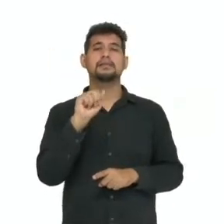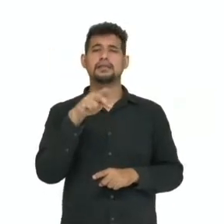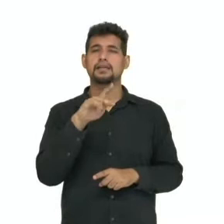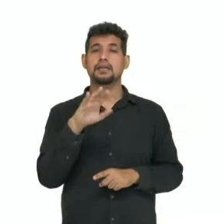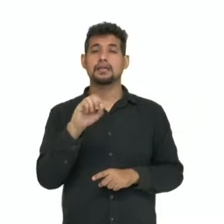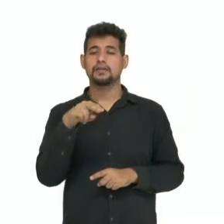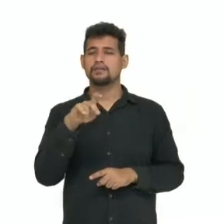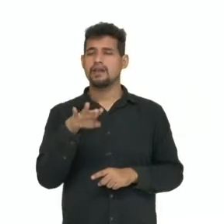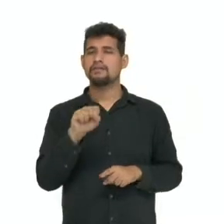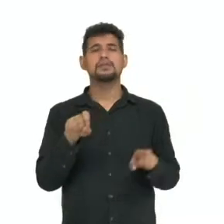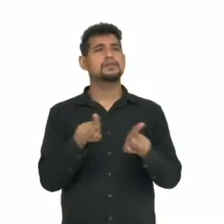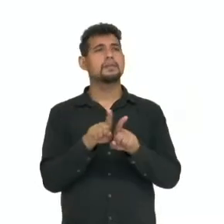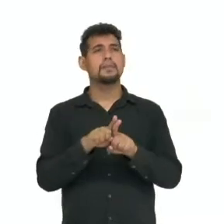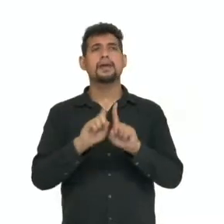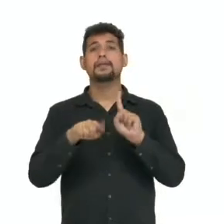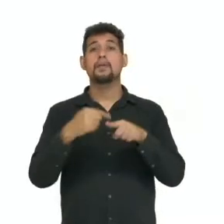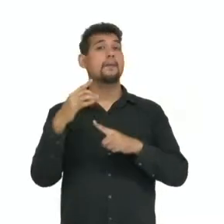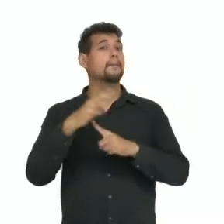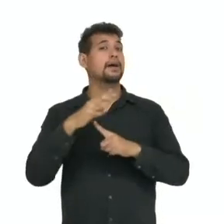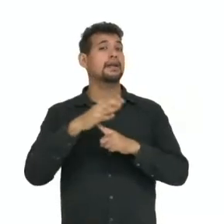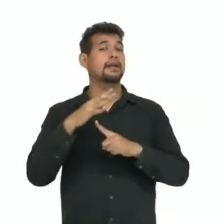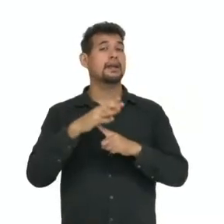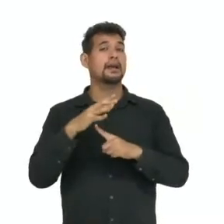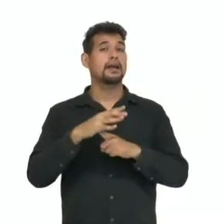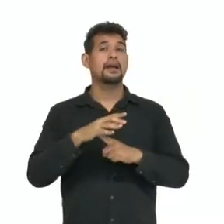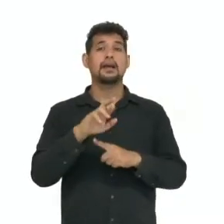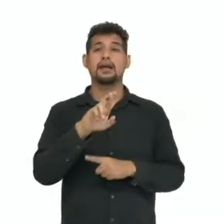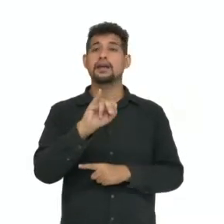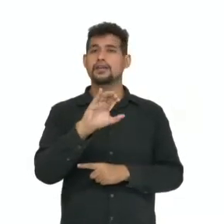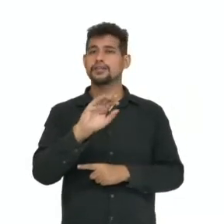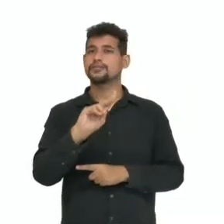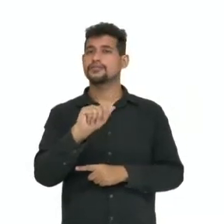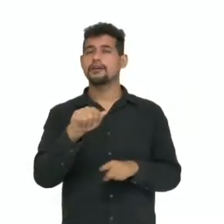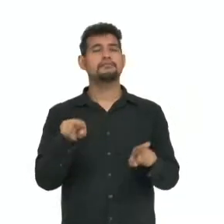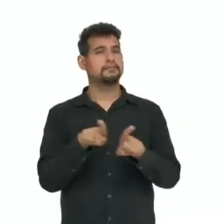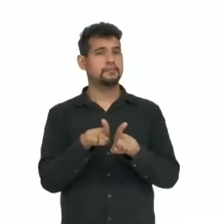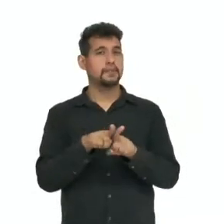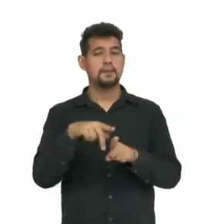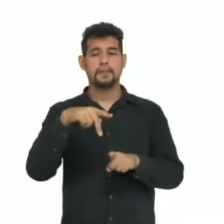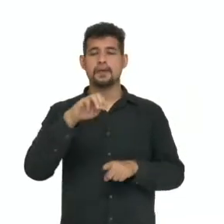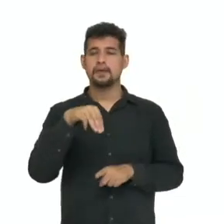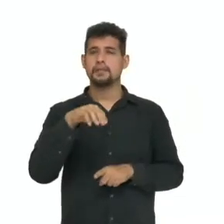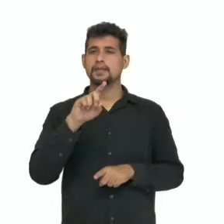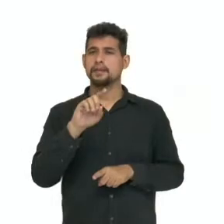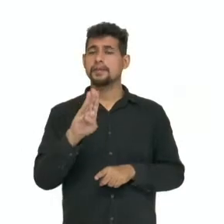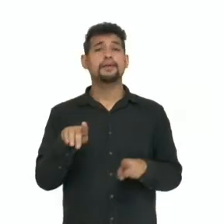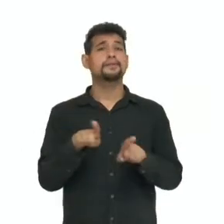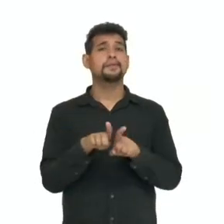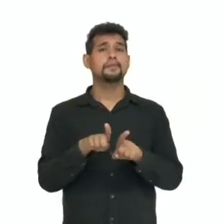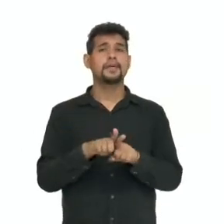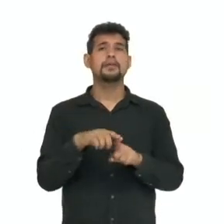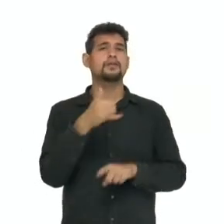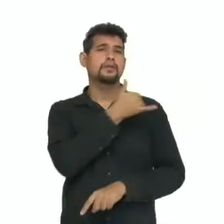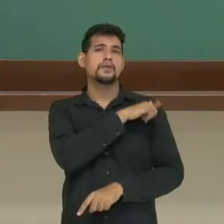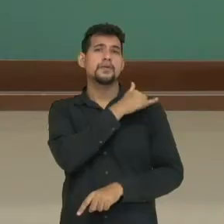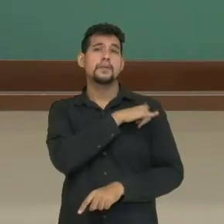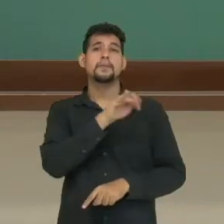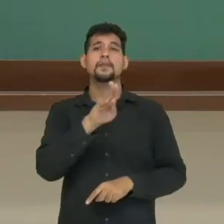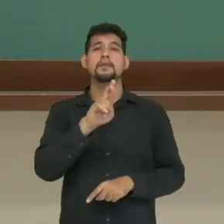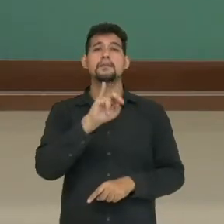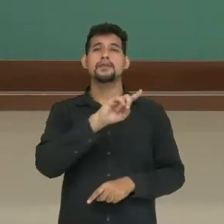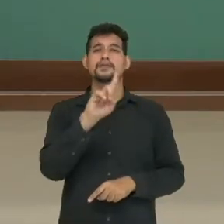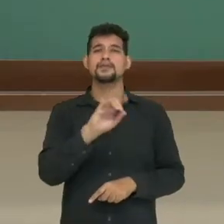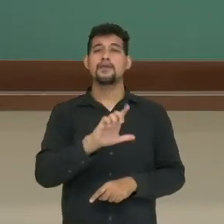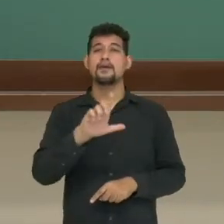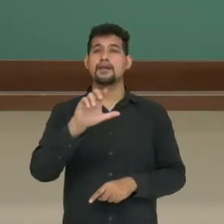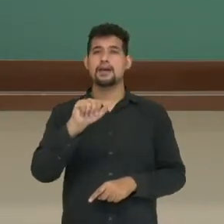do PMDB. No Paraná, o José Richa, também do PMDB, e no Rio de Janeiro, Leonel Brizola, do PDT. Então